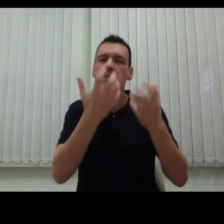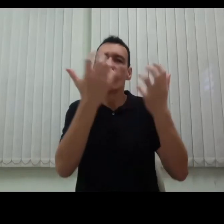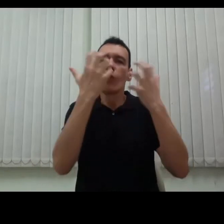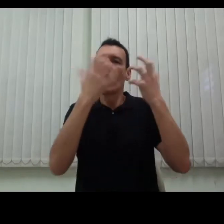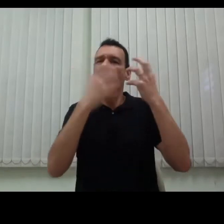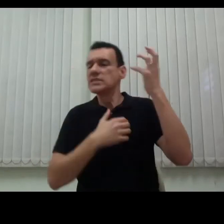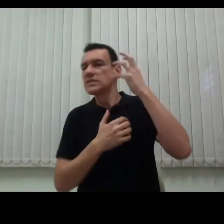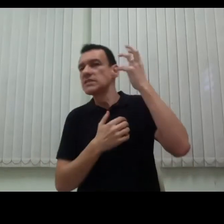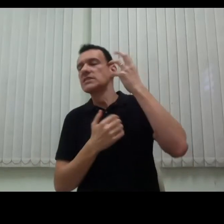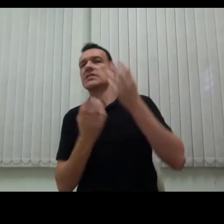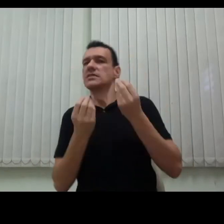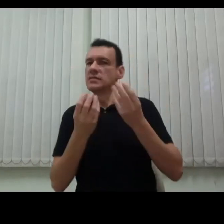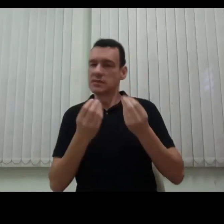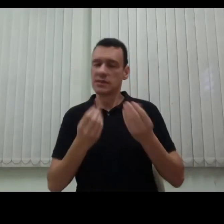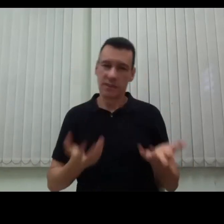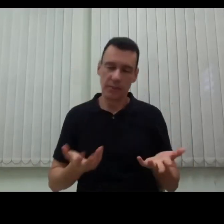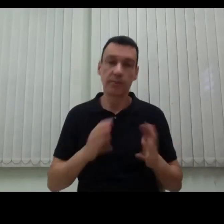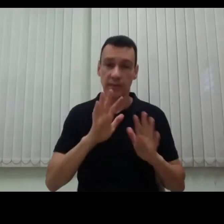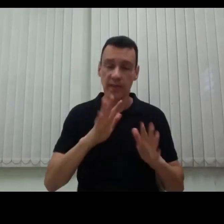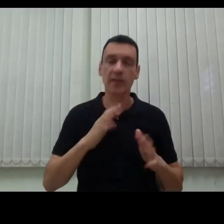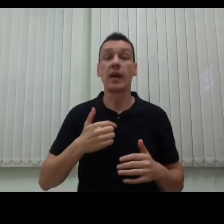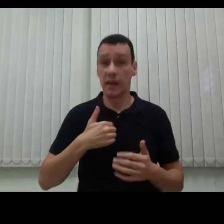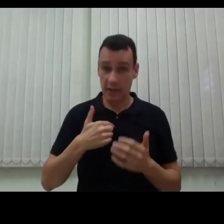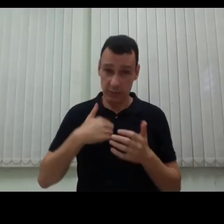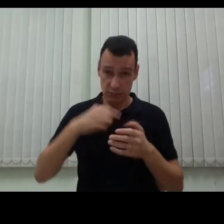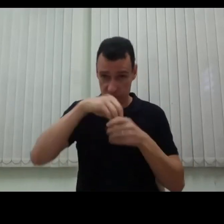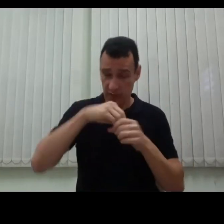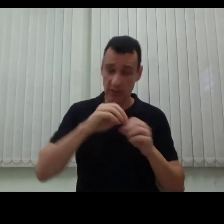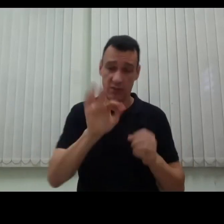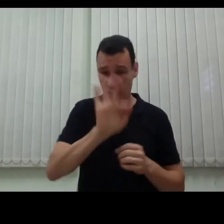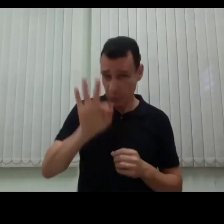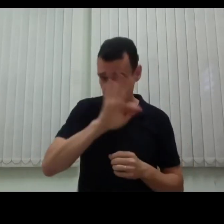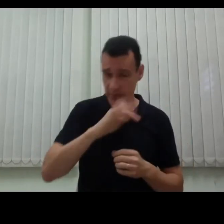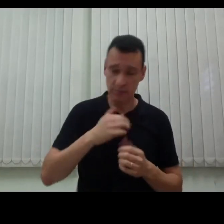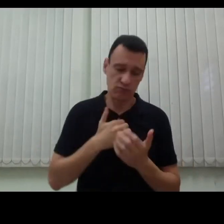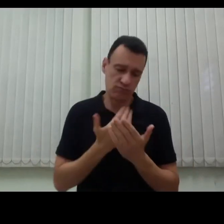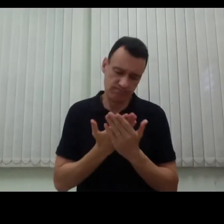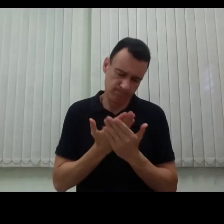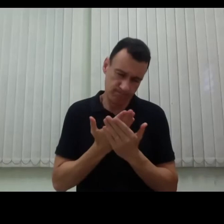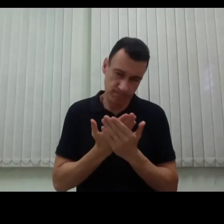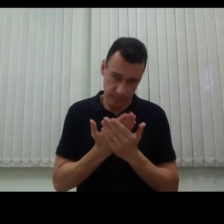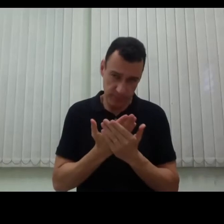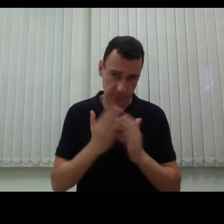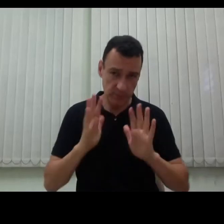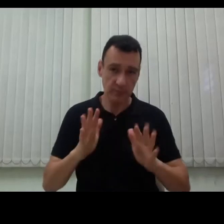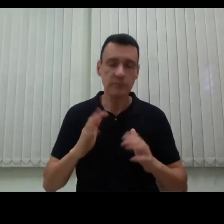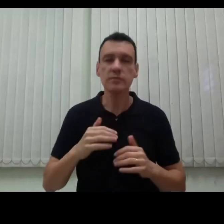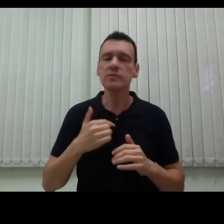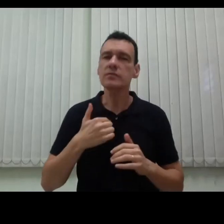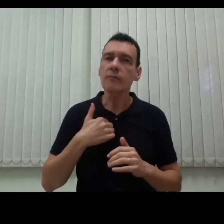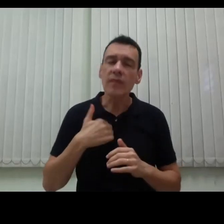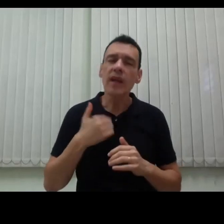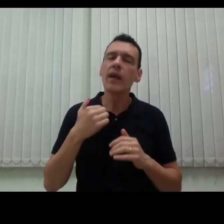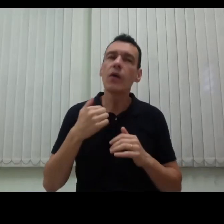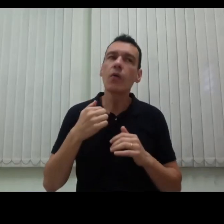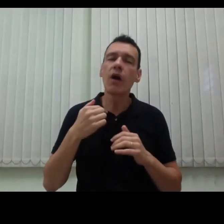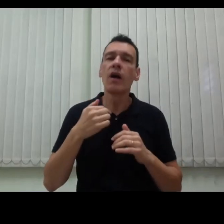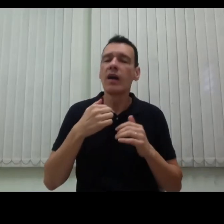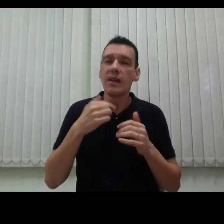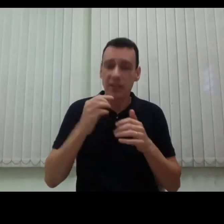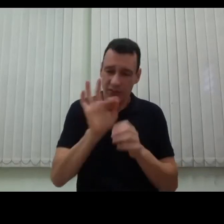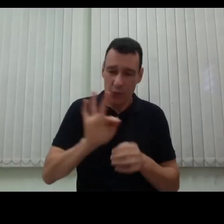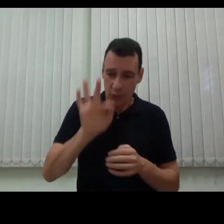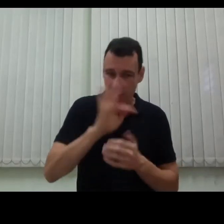minha formação acadêmica, também, no momento inicial, foram poucas as oportunidades de contato com essa